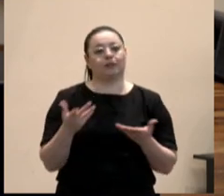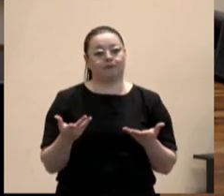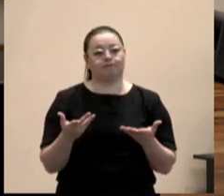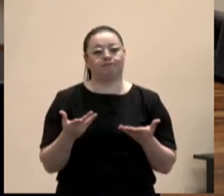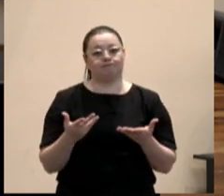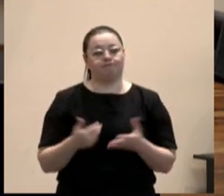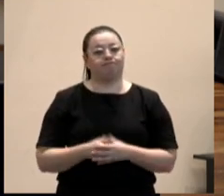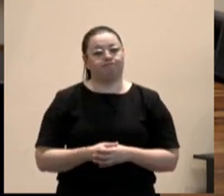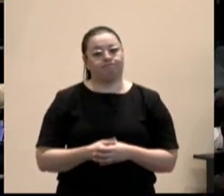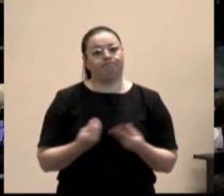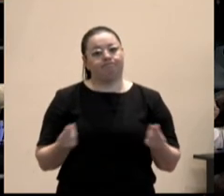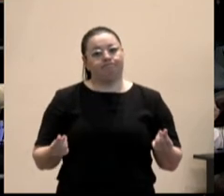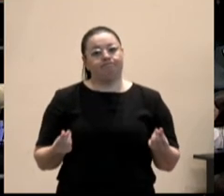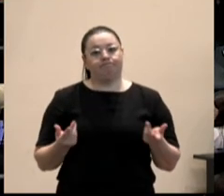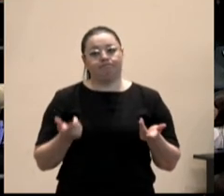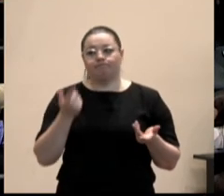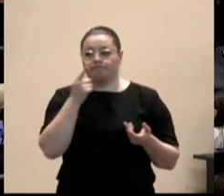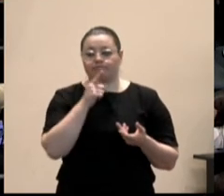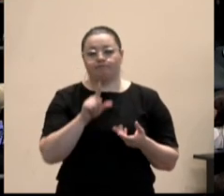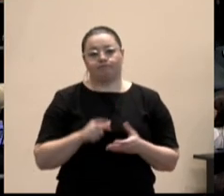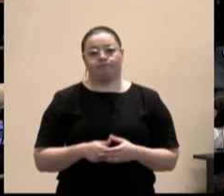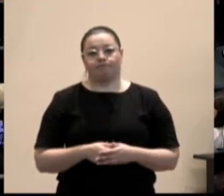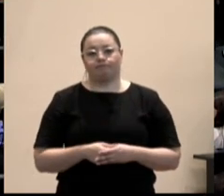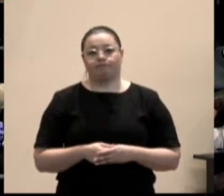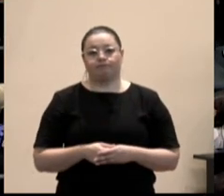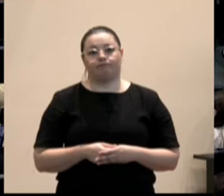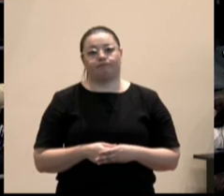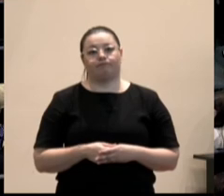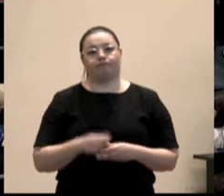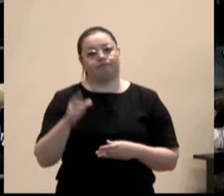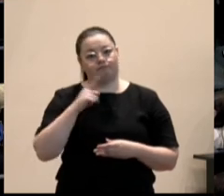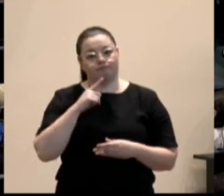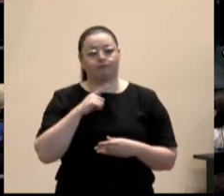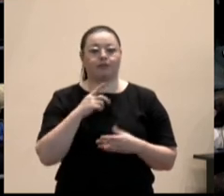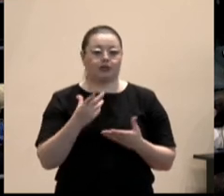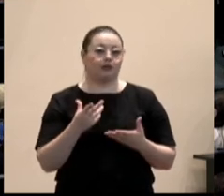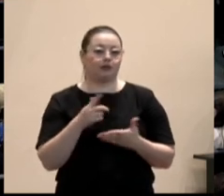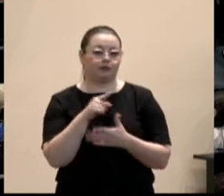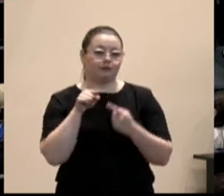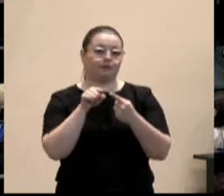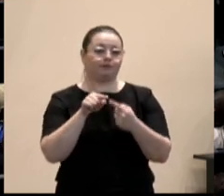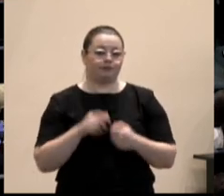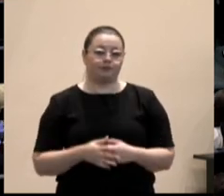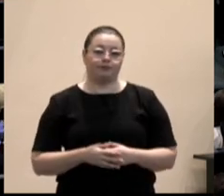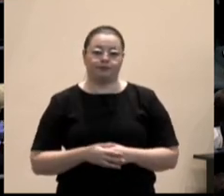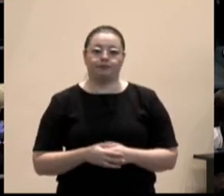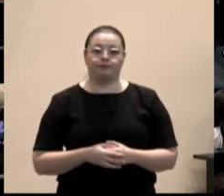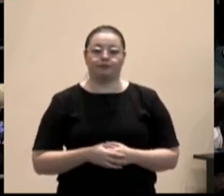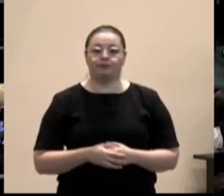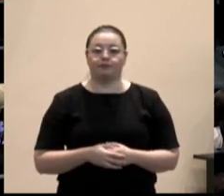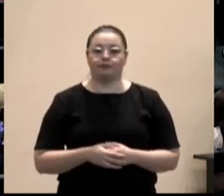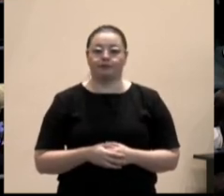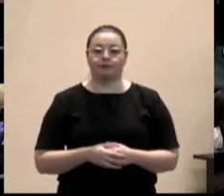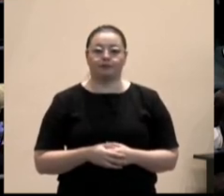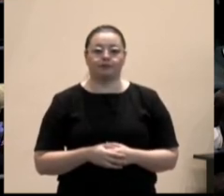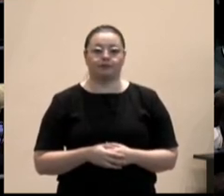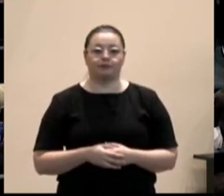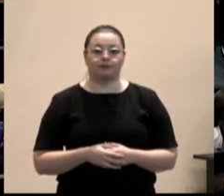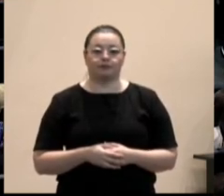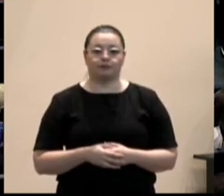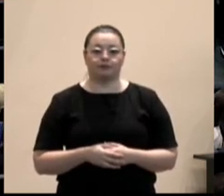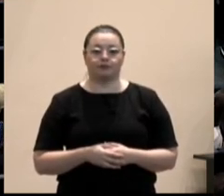consiga para que os estados e municípios consigam atingir aqueles caquis lá, né? Qual que seria, então,